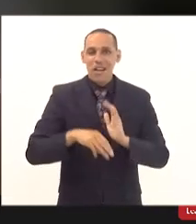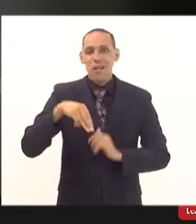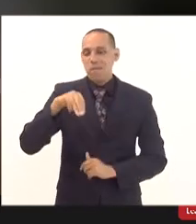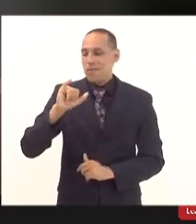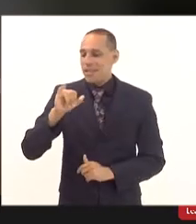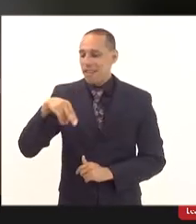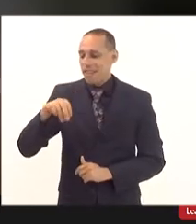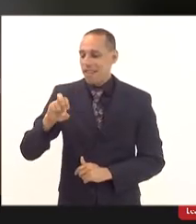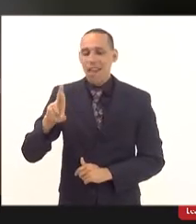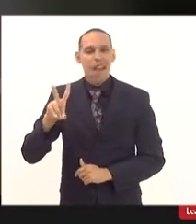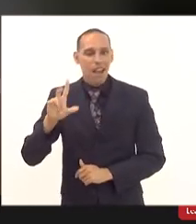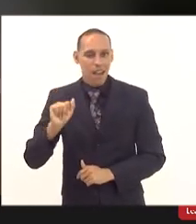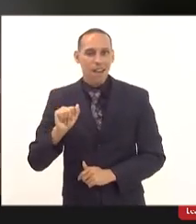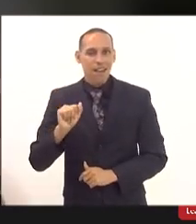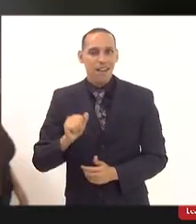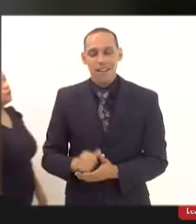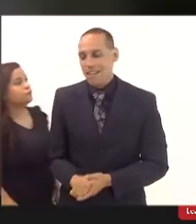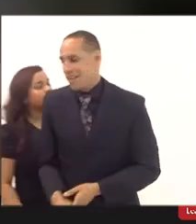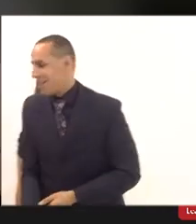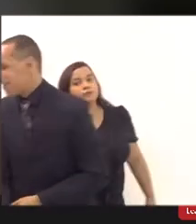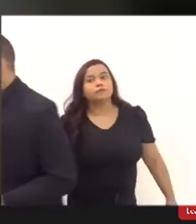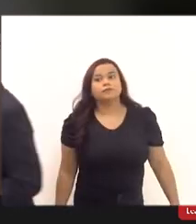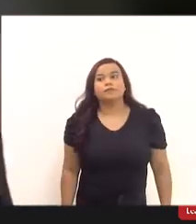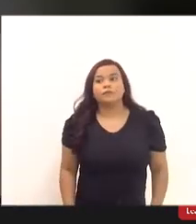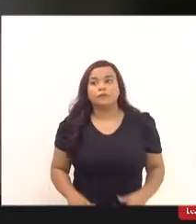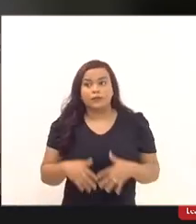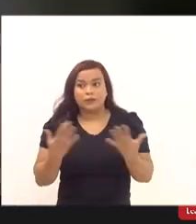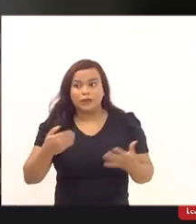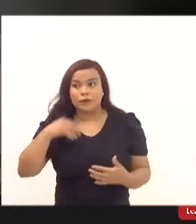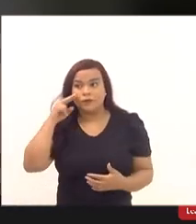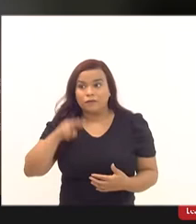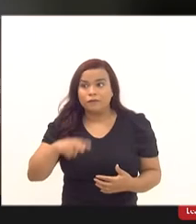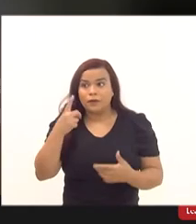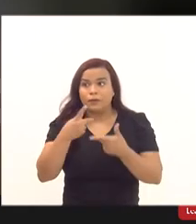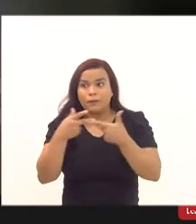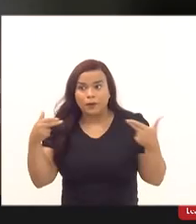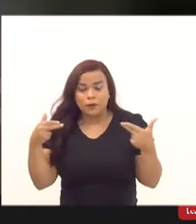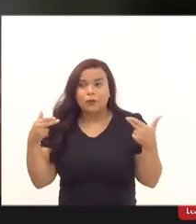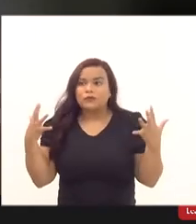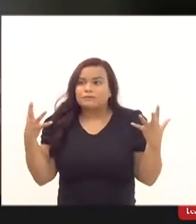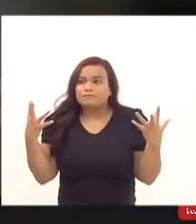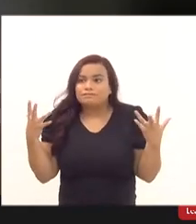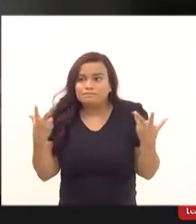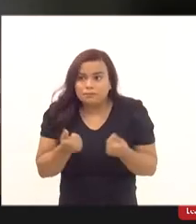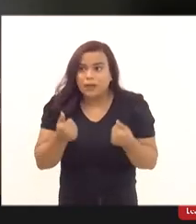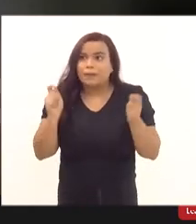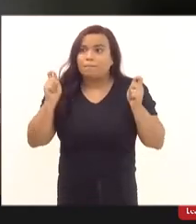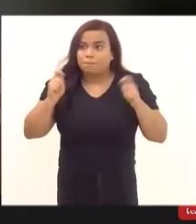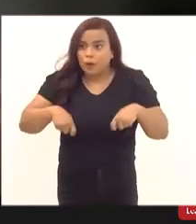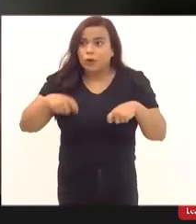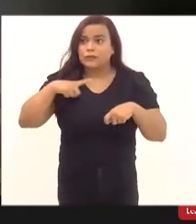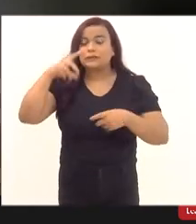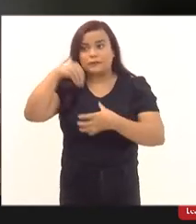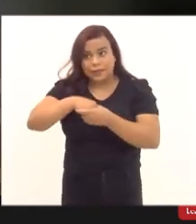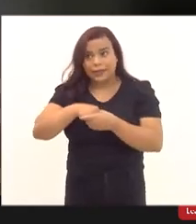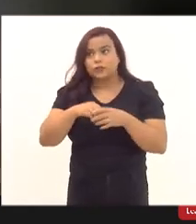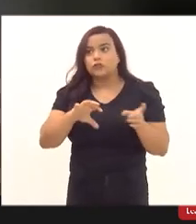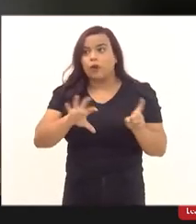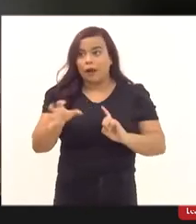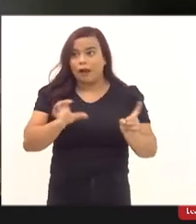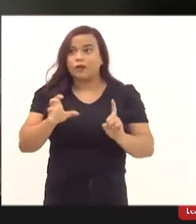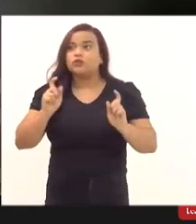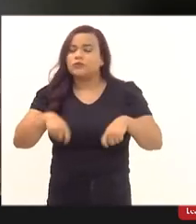E aí vi algo incrível a nossa possibilidade através do rádio